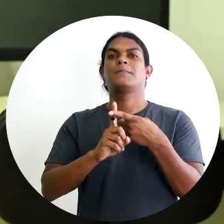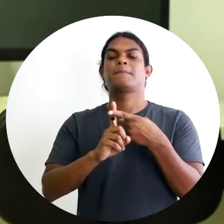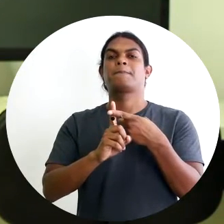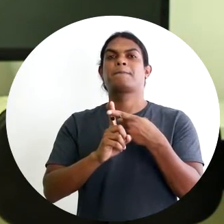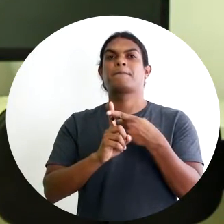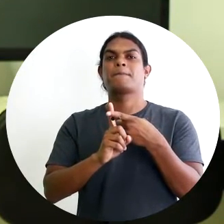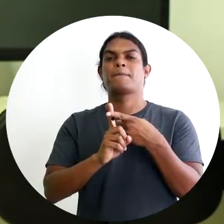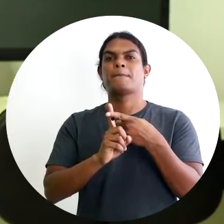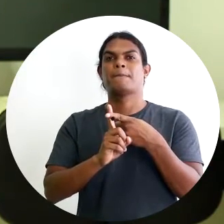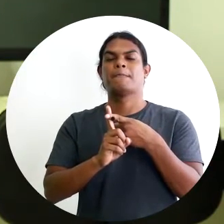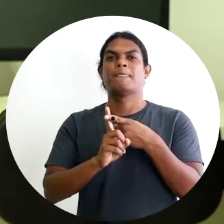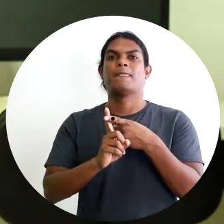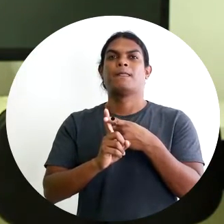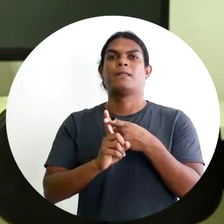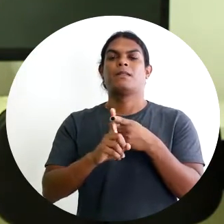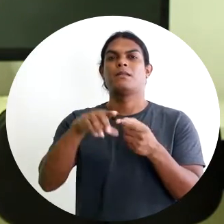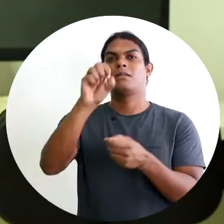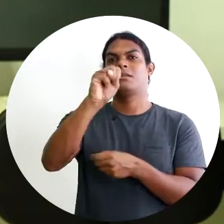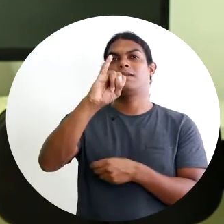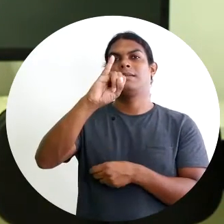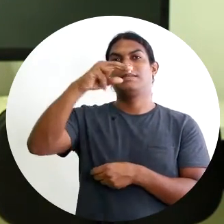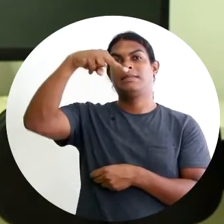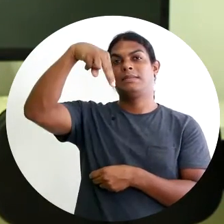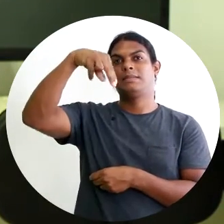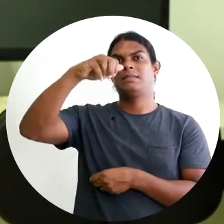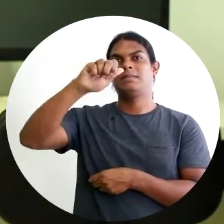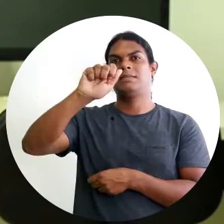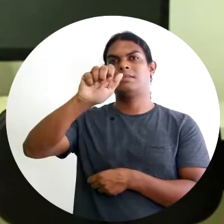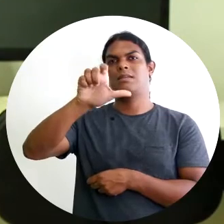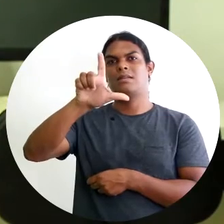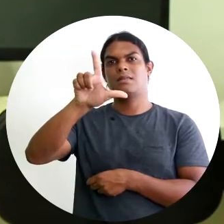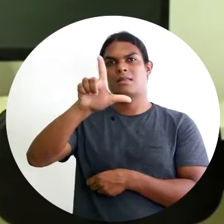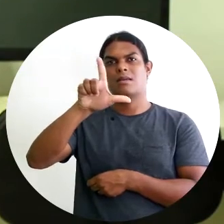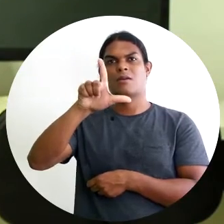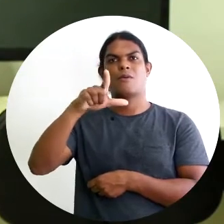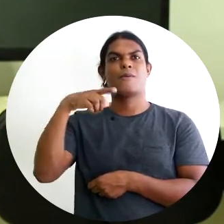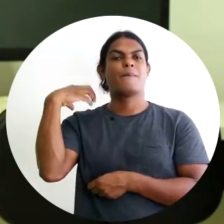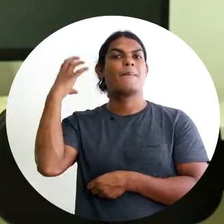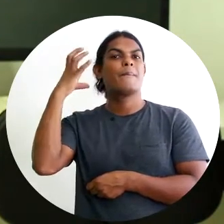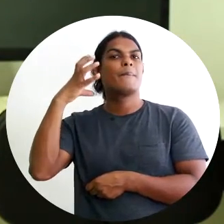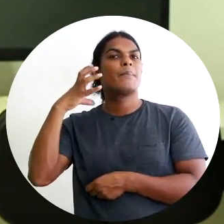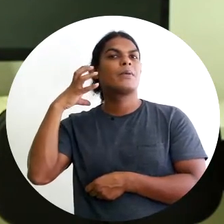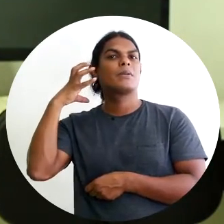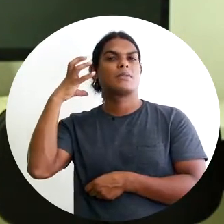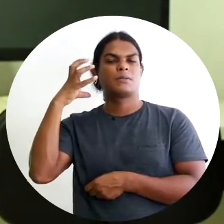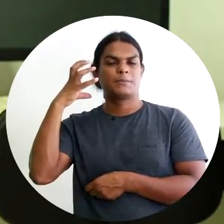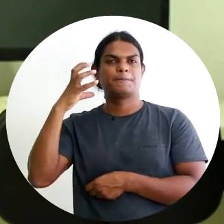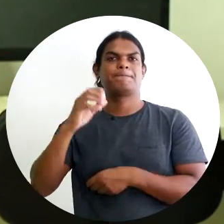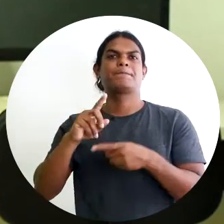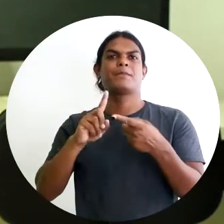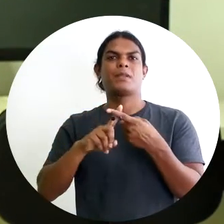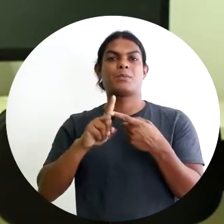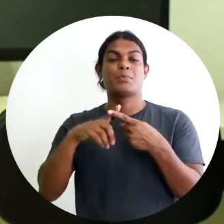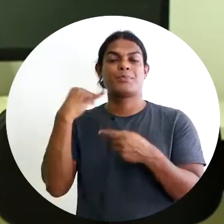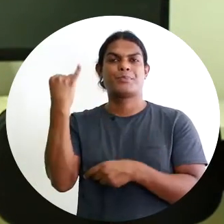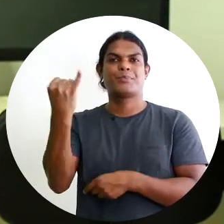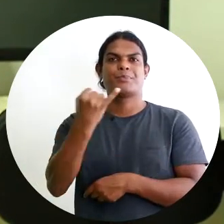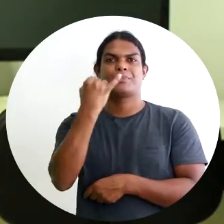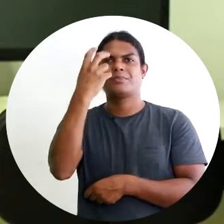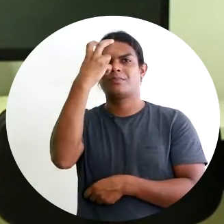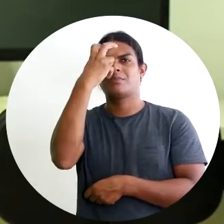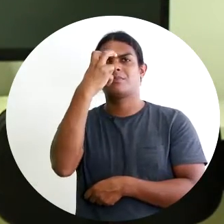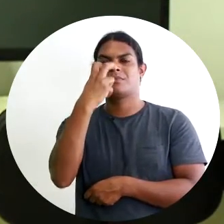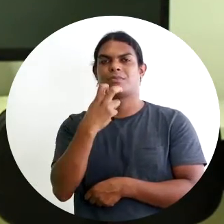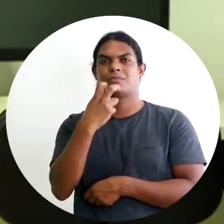sons, né? E do respeito das normas de trânsito, porque aí a gente começa a conhecer a diferença de